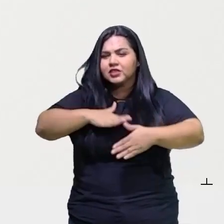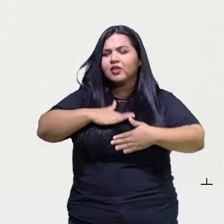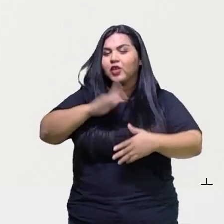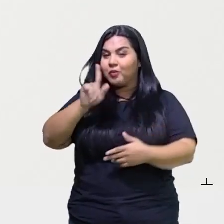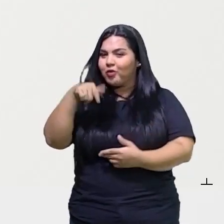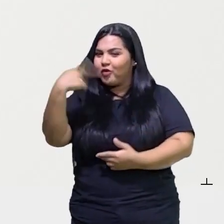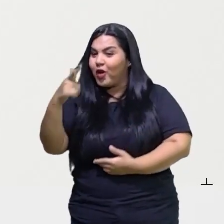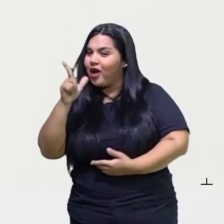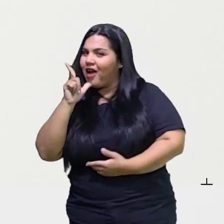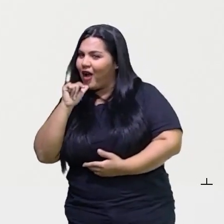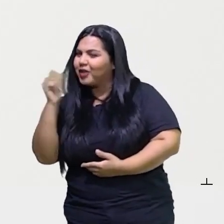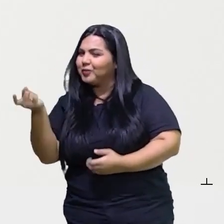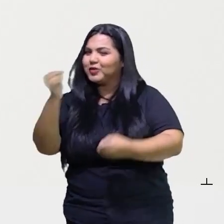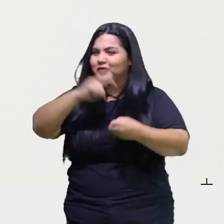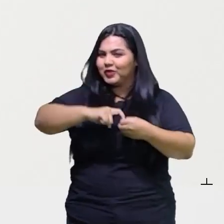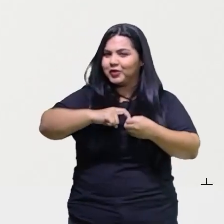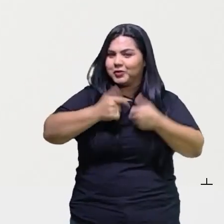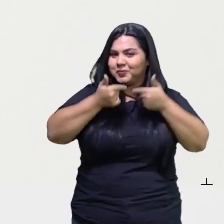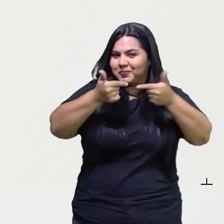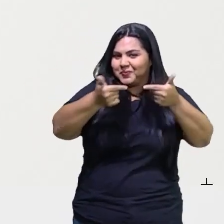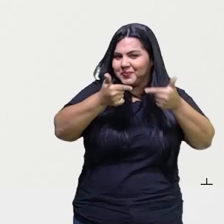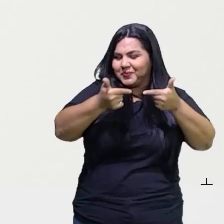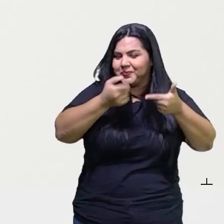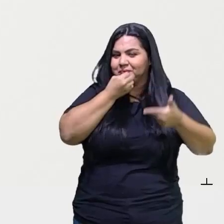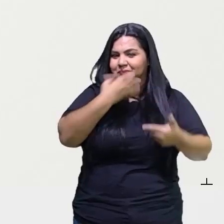água e já volto. Enquanto isso, boa sorte.